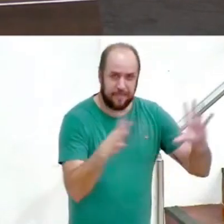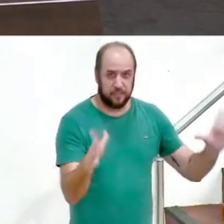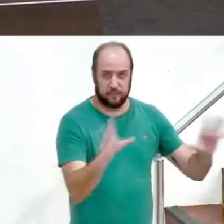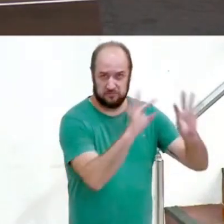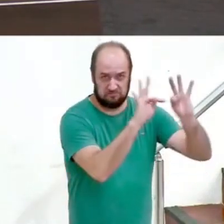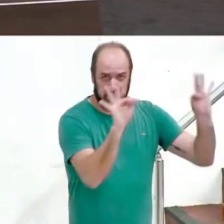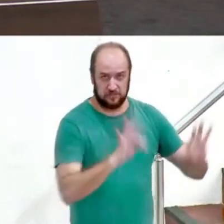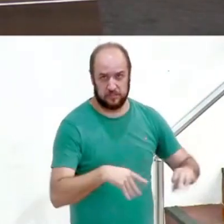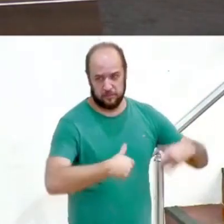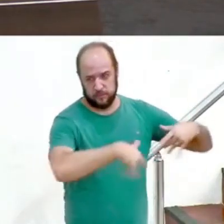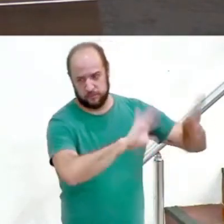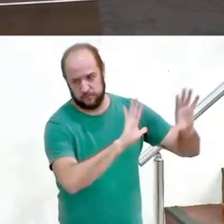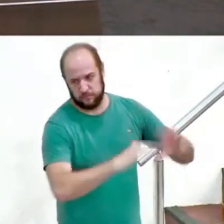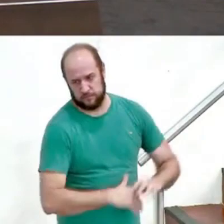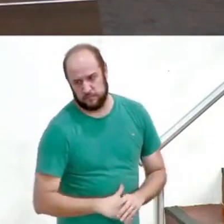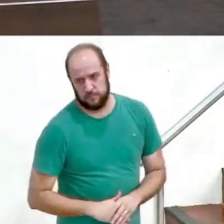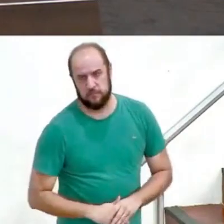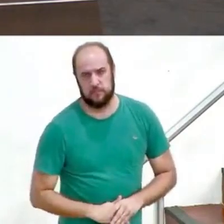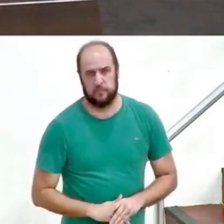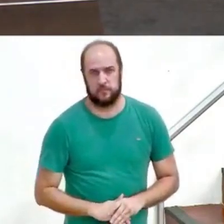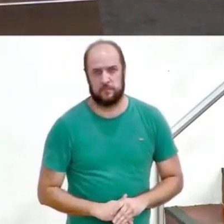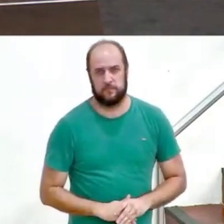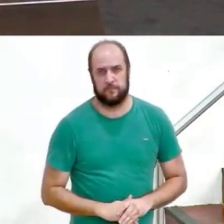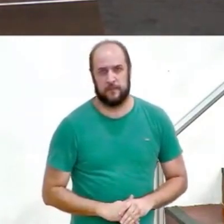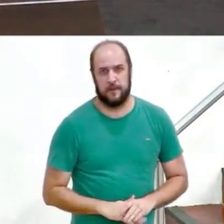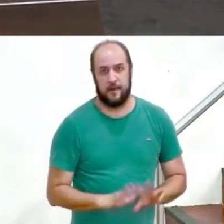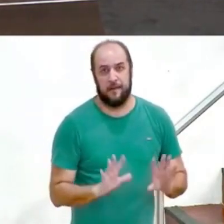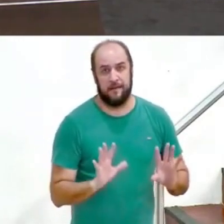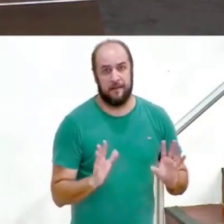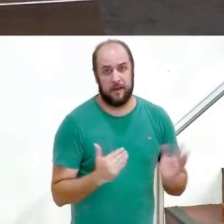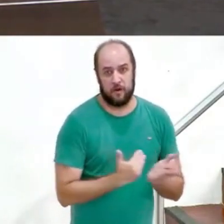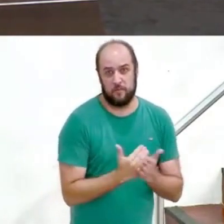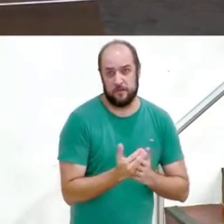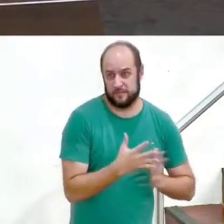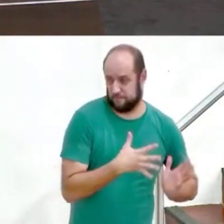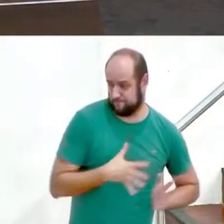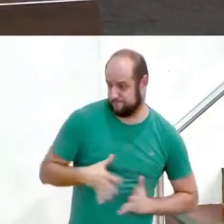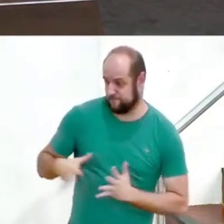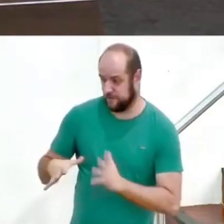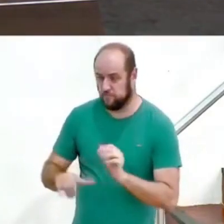templo e eles se voltam para reconstruir a